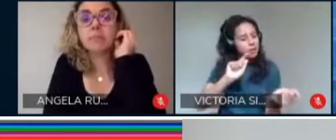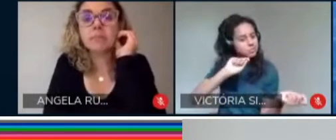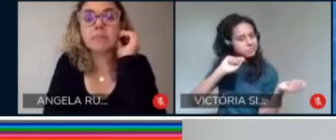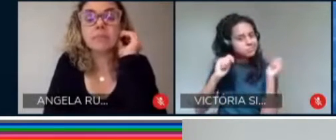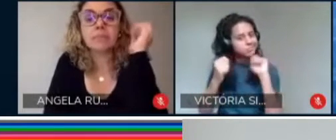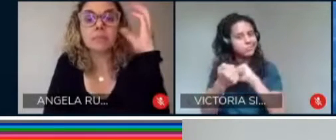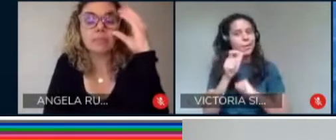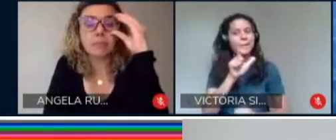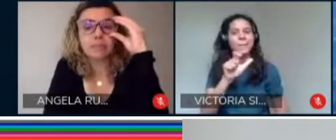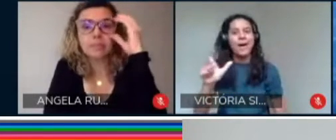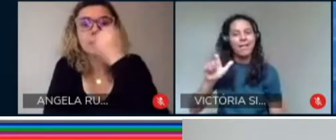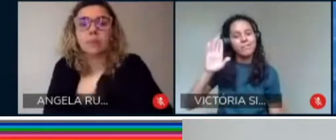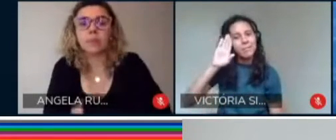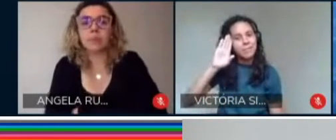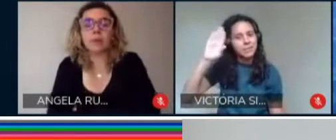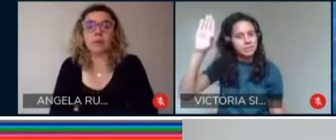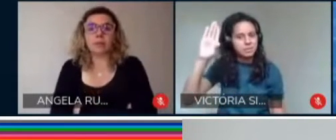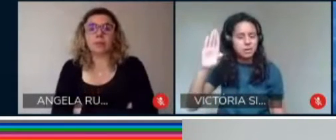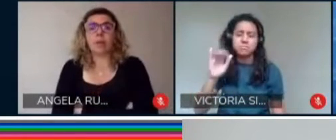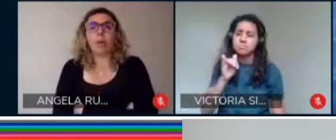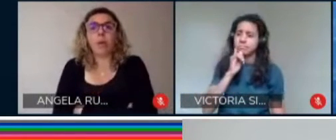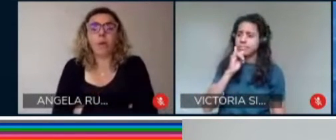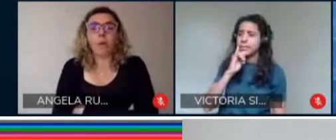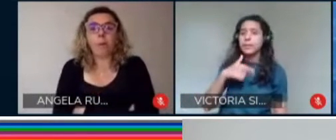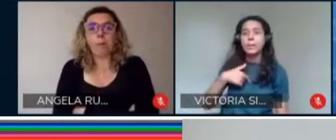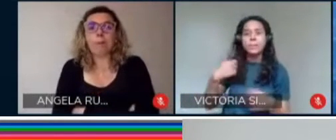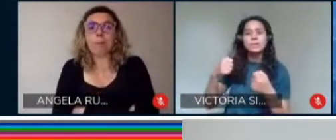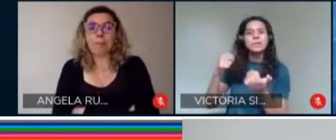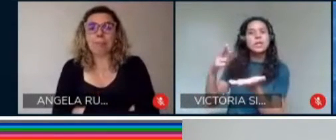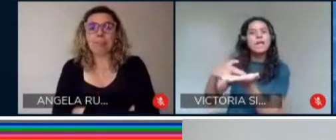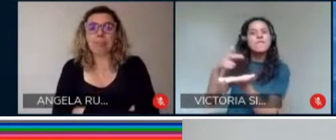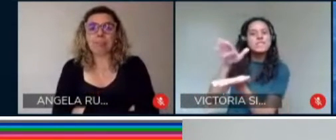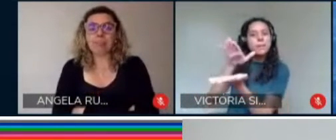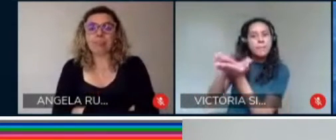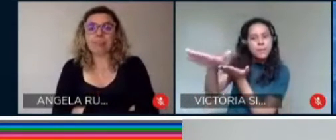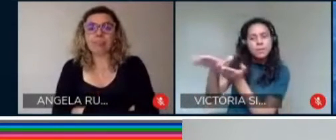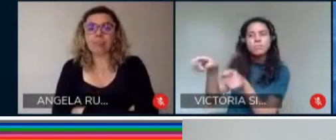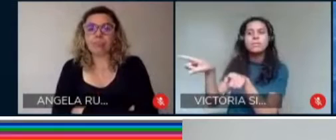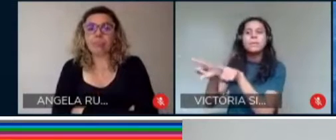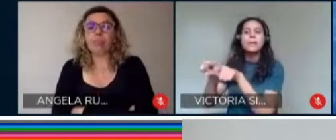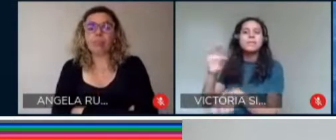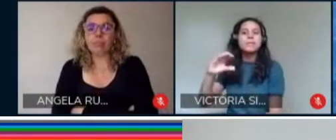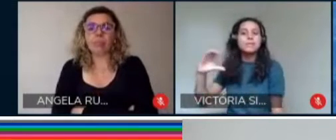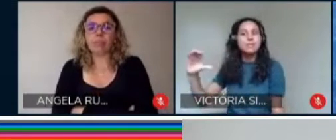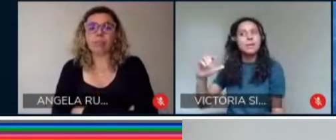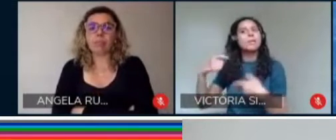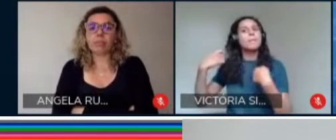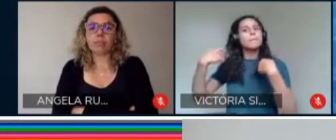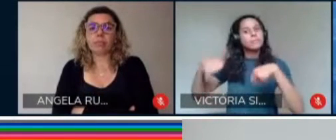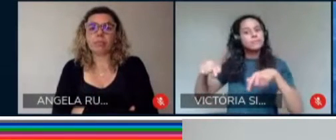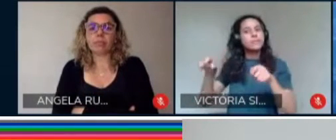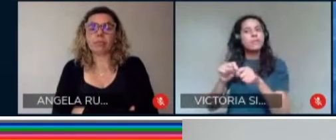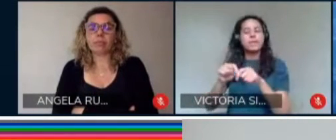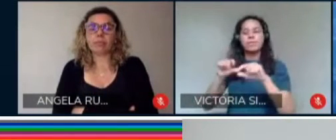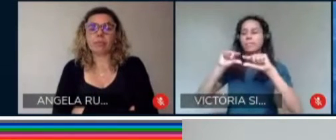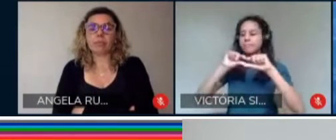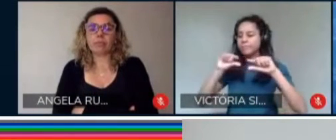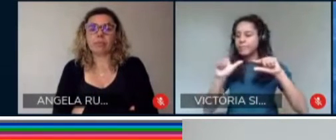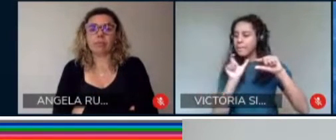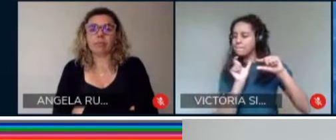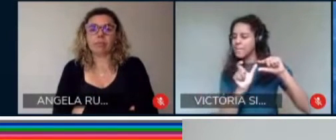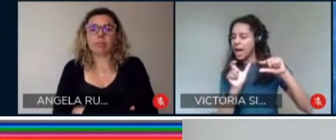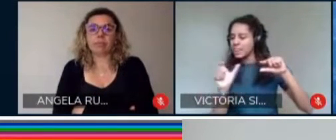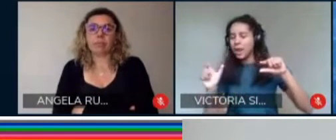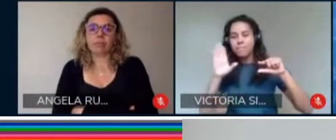trabalhos no TCC, na tese, dissertação, tudo isso é exigido a presença no trabalho, né? Então eu tenho que me